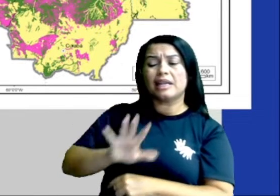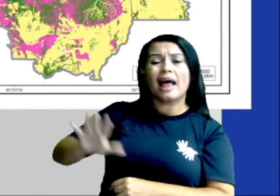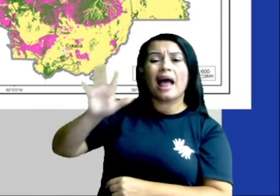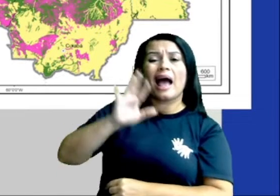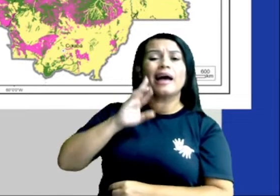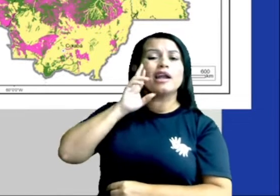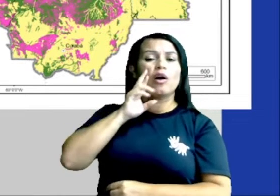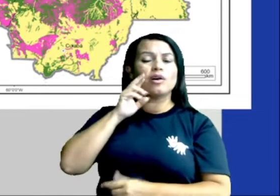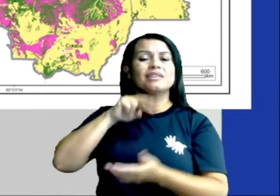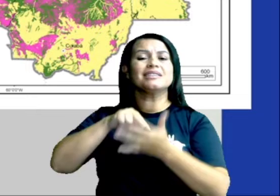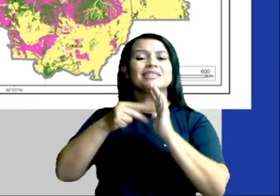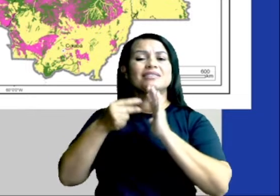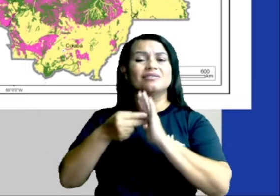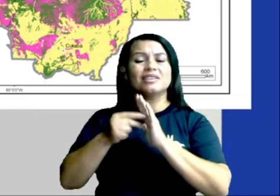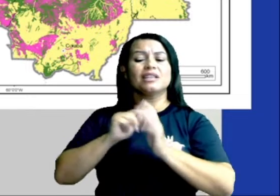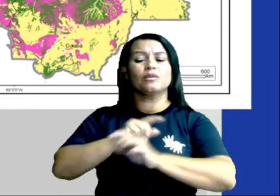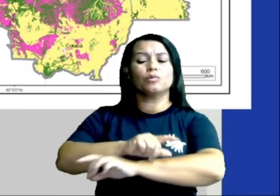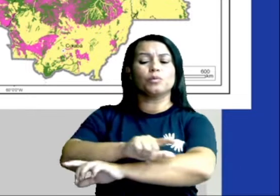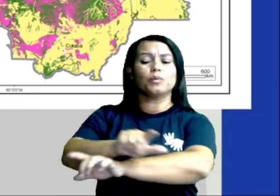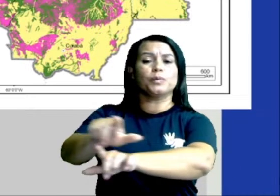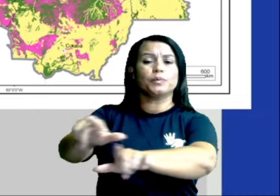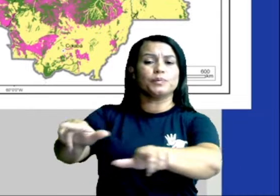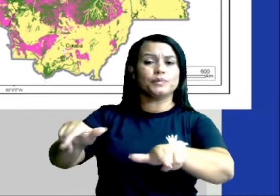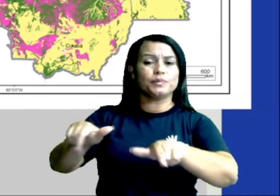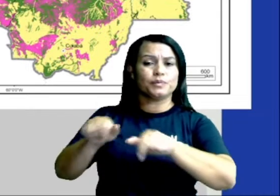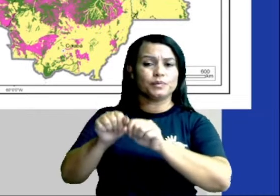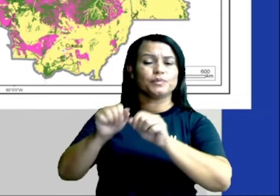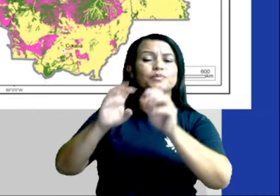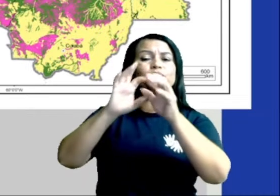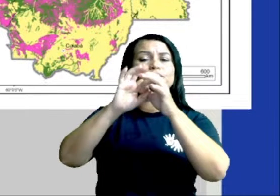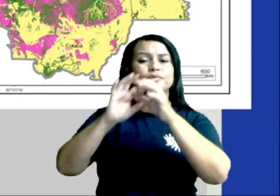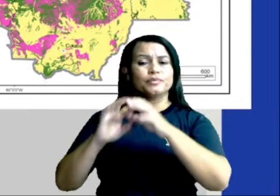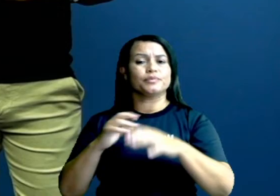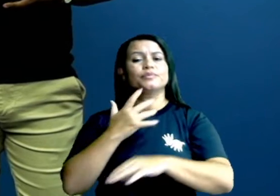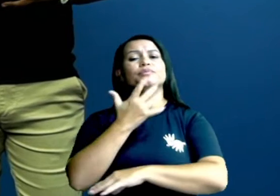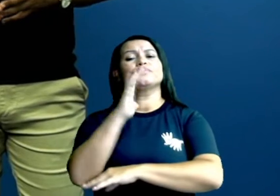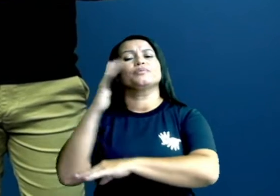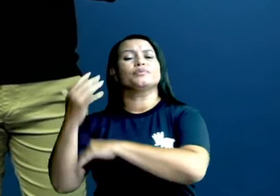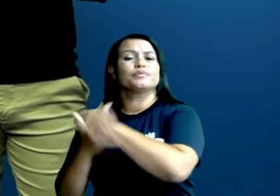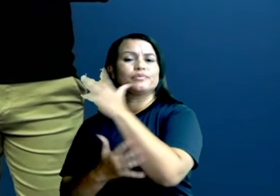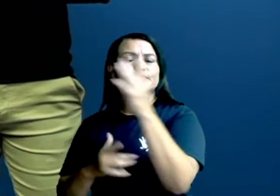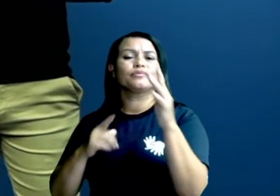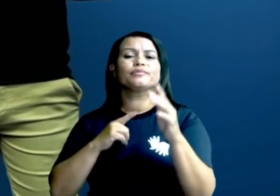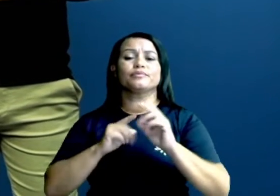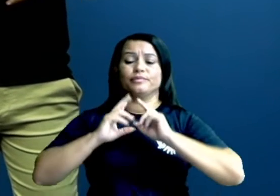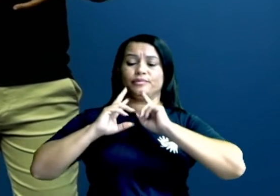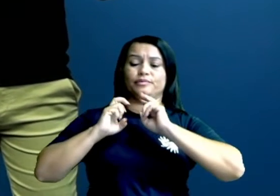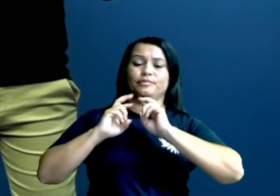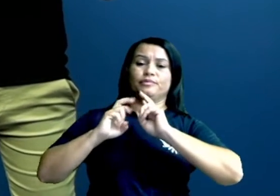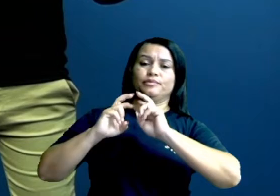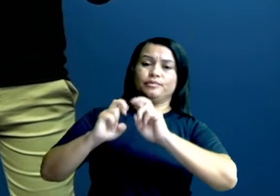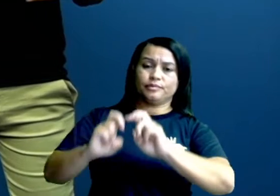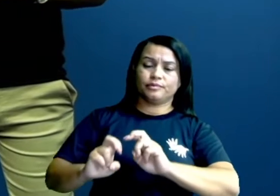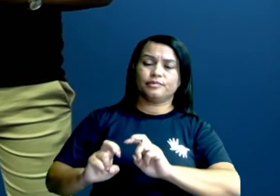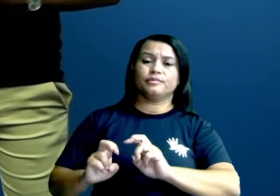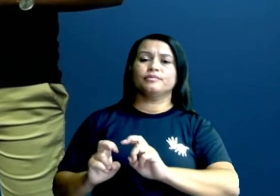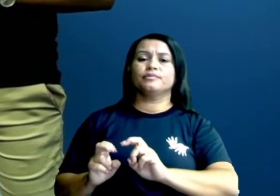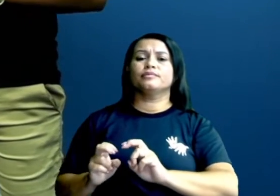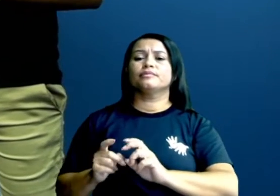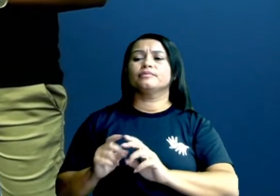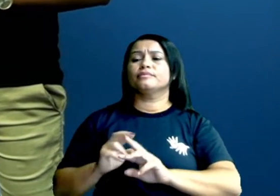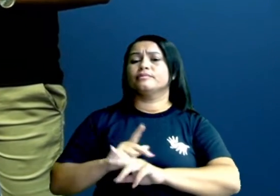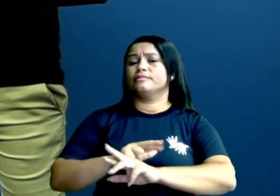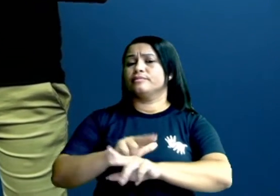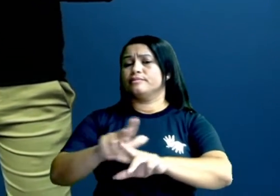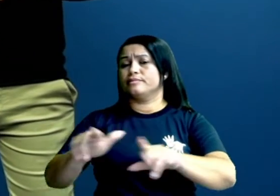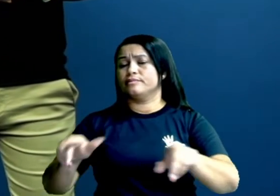rosa seria a área que está sendo degradada nesse contexto da floresta. Então você tem a exploração aí, né, para várias finalidades, como eu